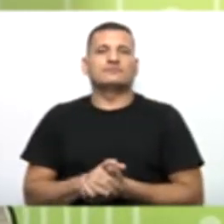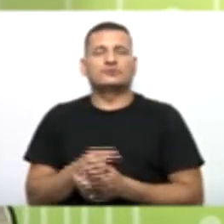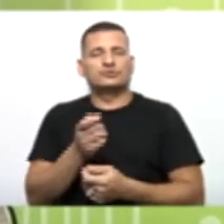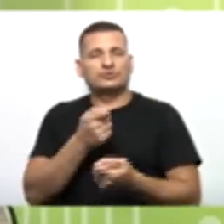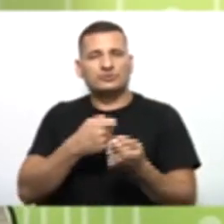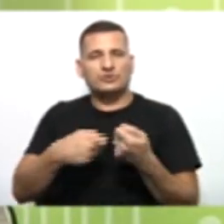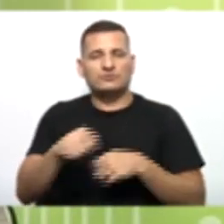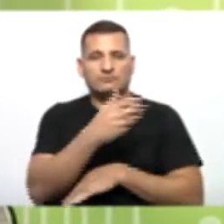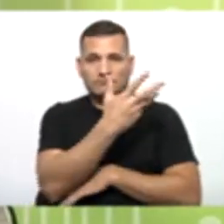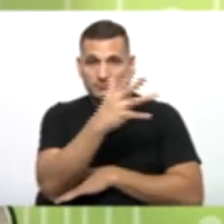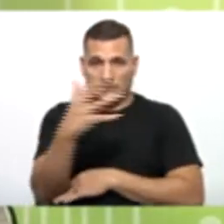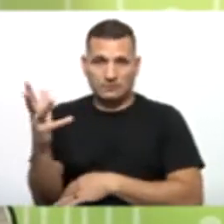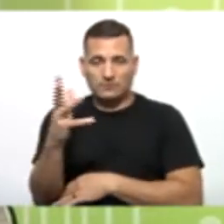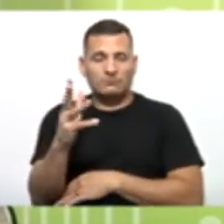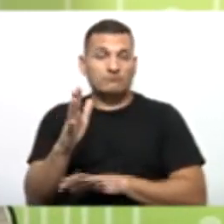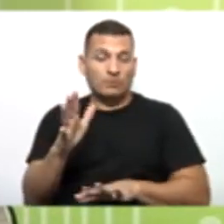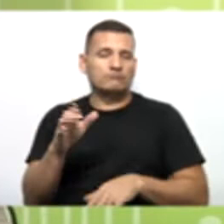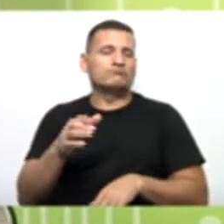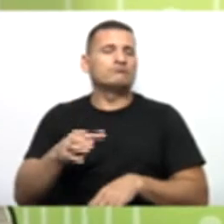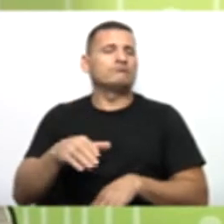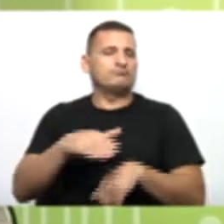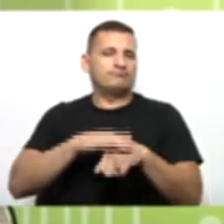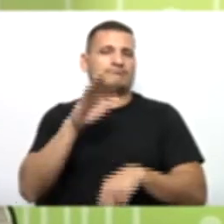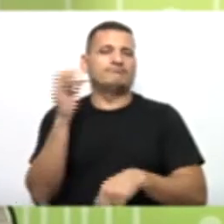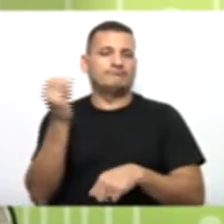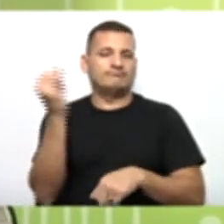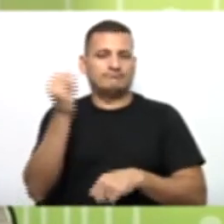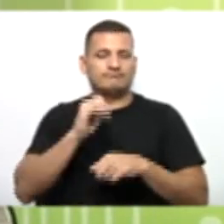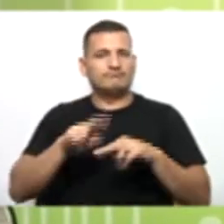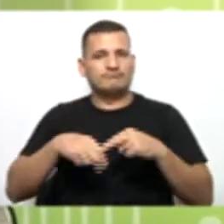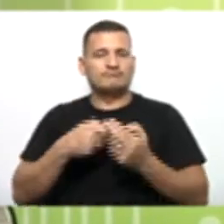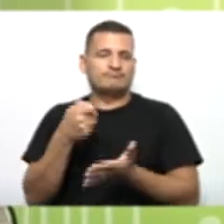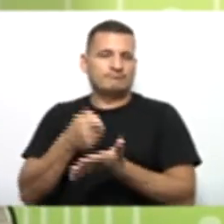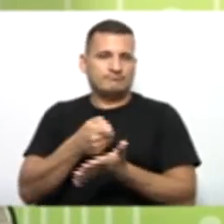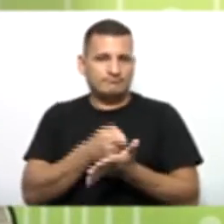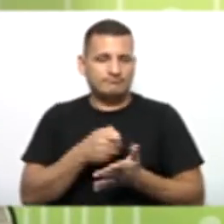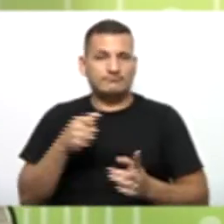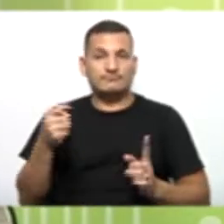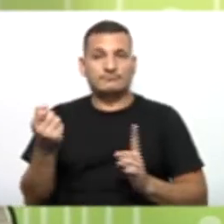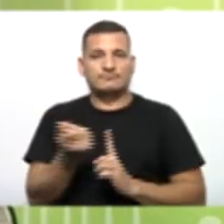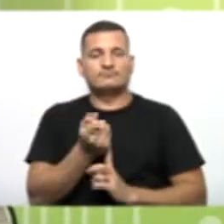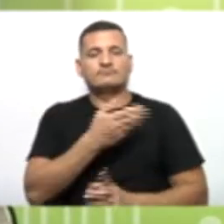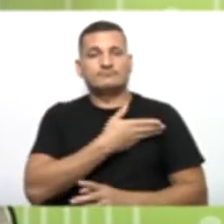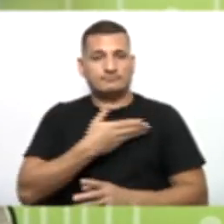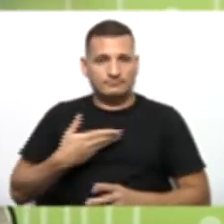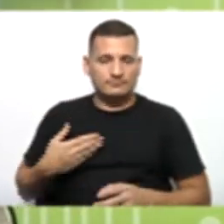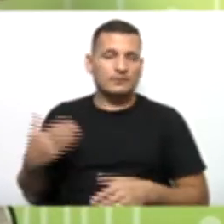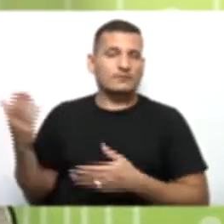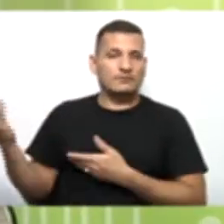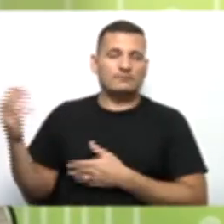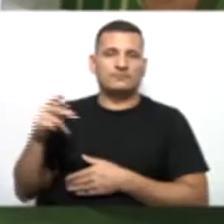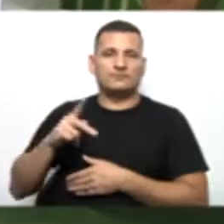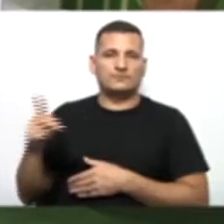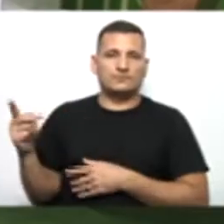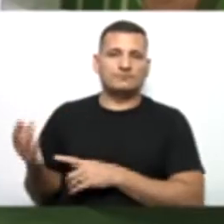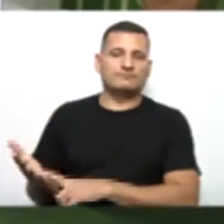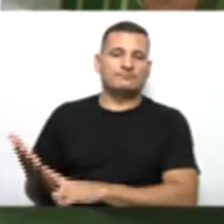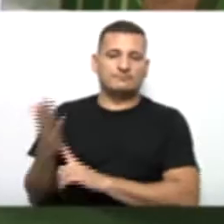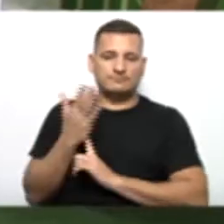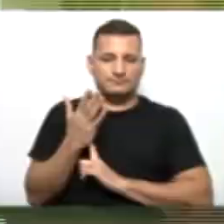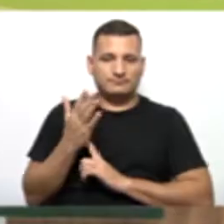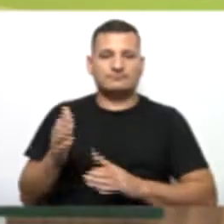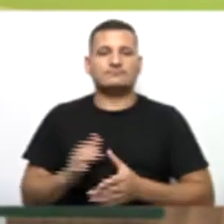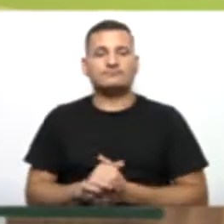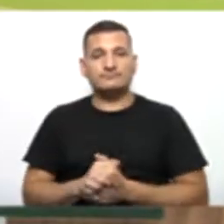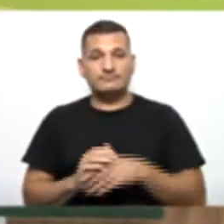dia está ficando mais importante devido às exigências da sociedade, do governo, e estará me auxiliando a professora Márcia.